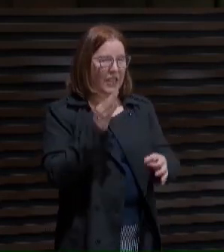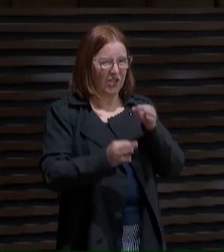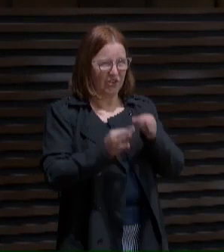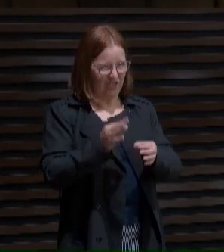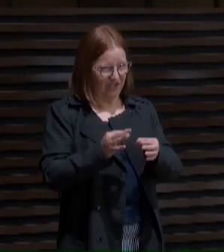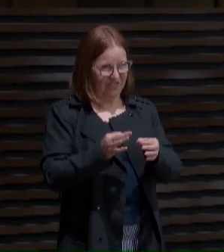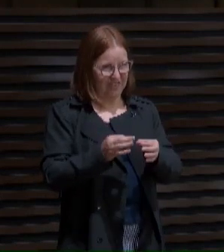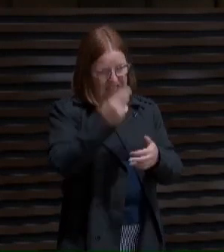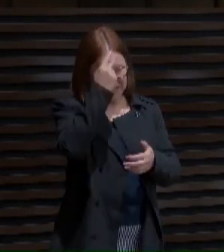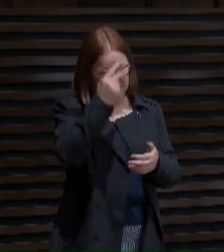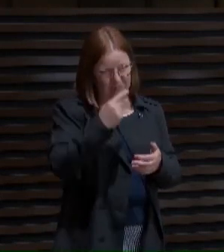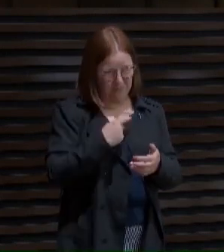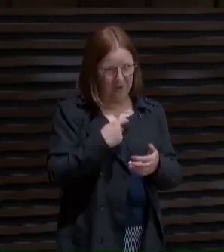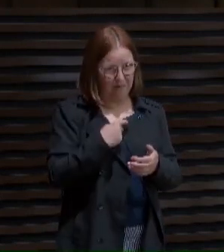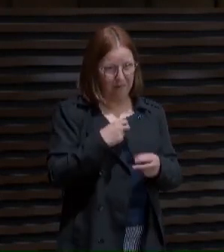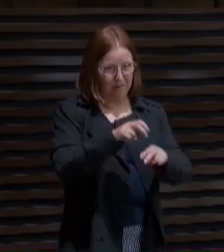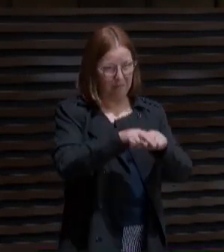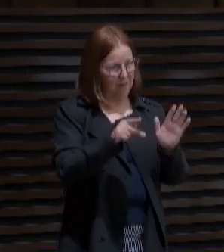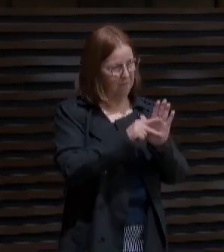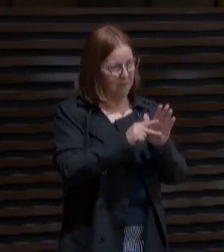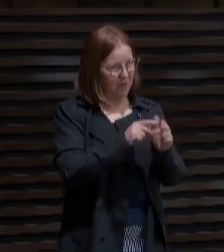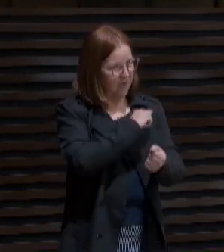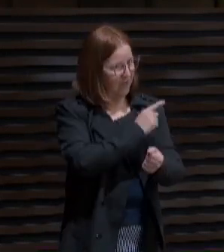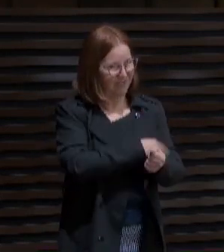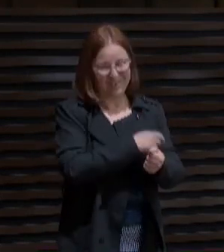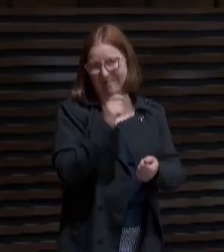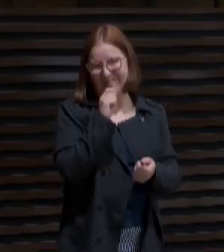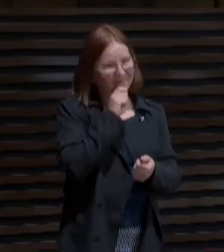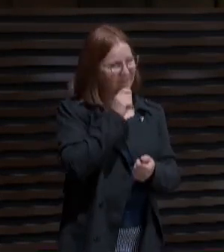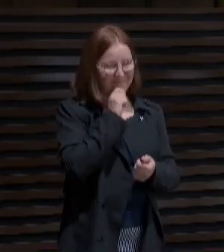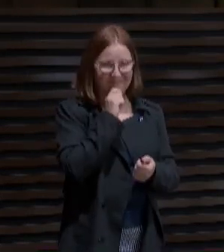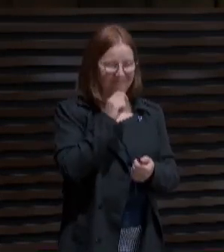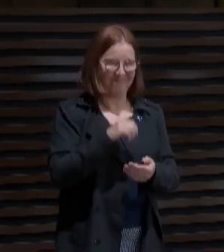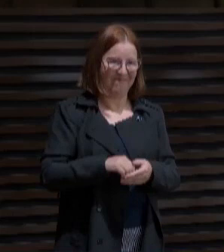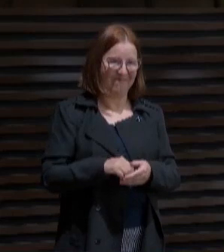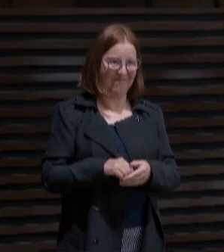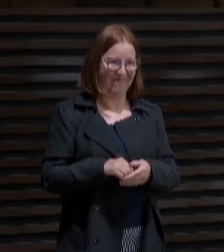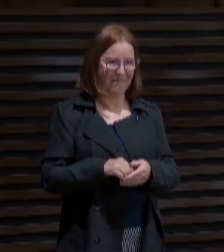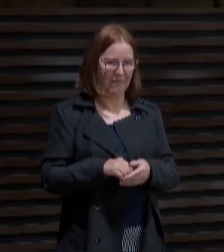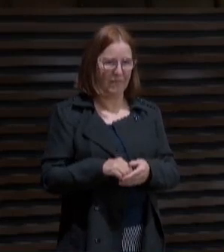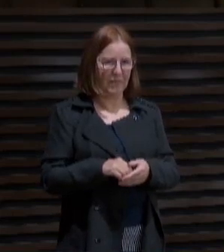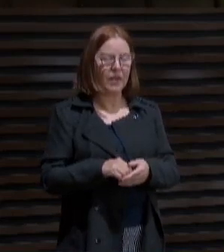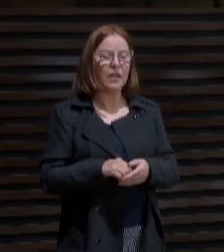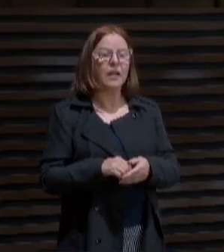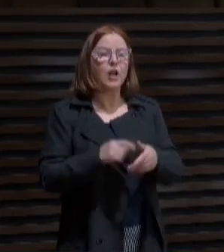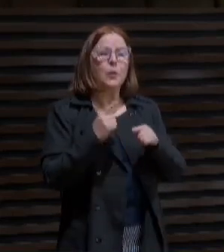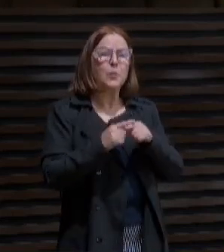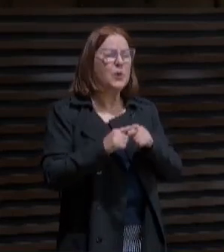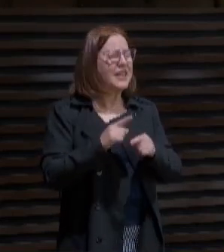Deus? Para que a lei existe então, Fernando? Para mostrar que você é incapaz e que